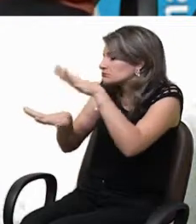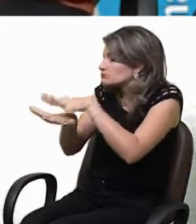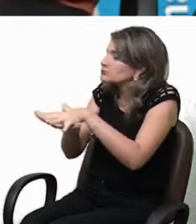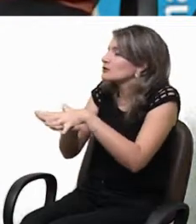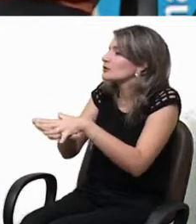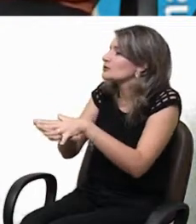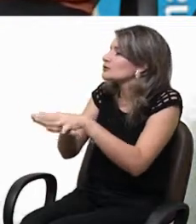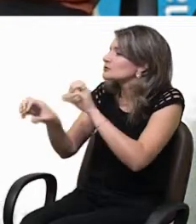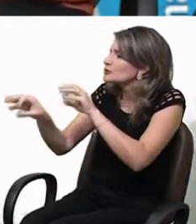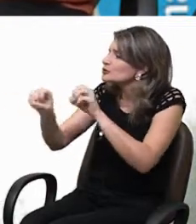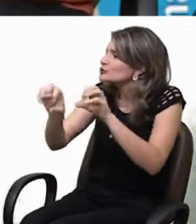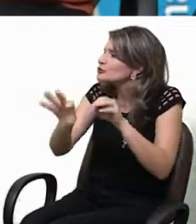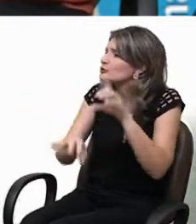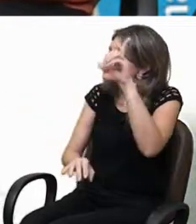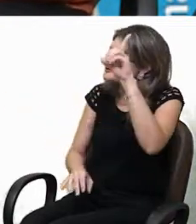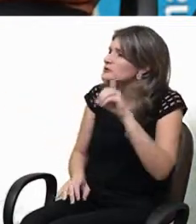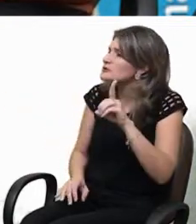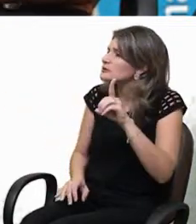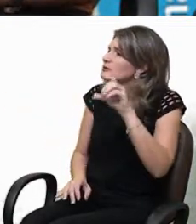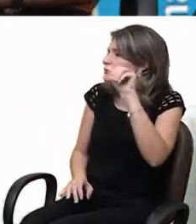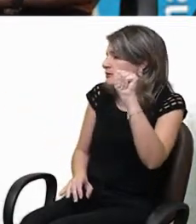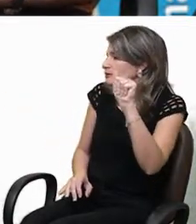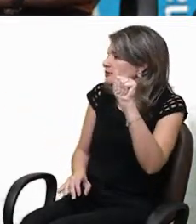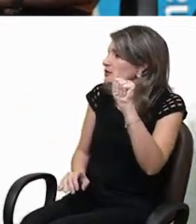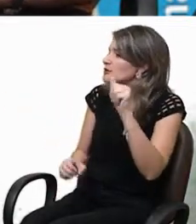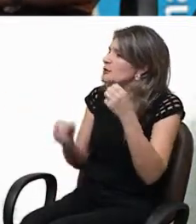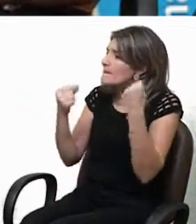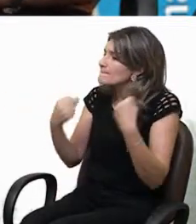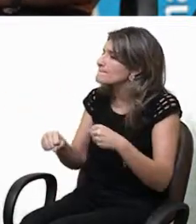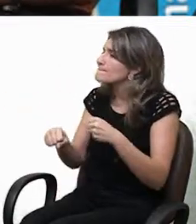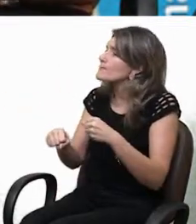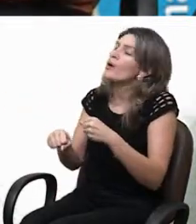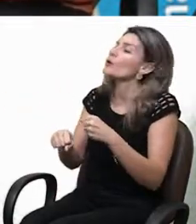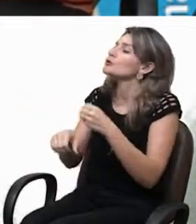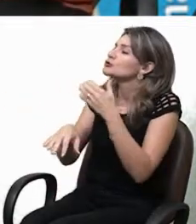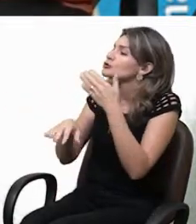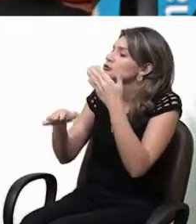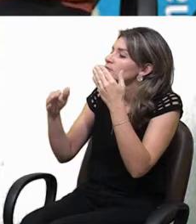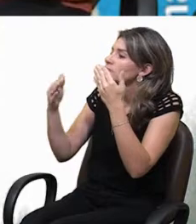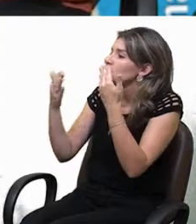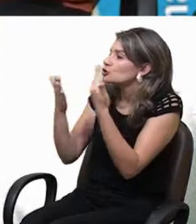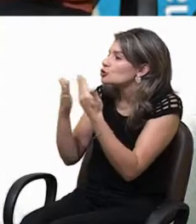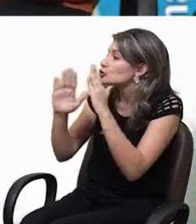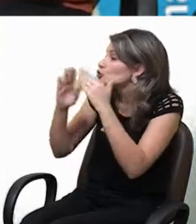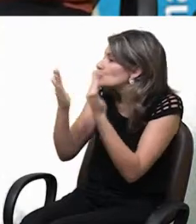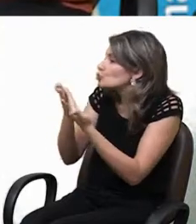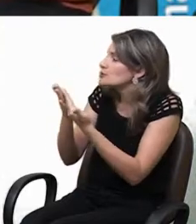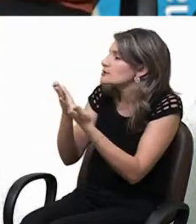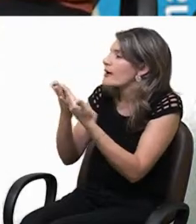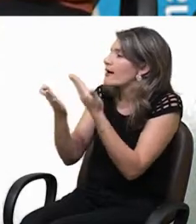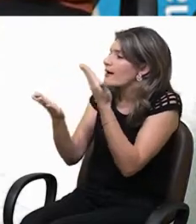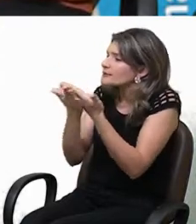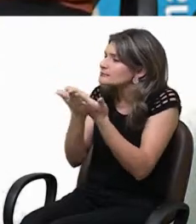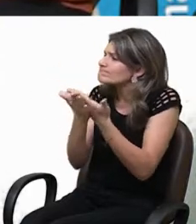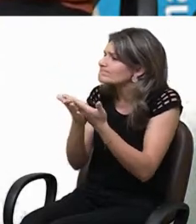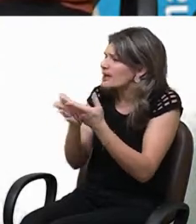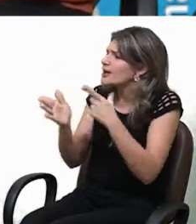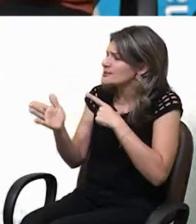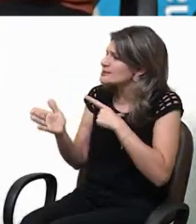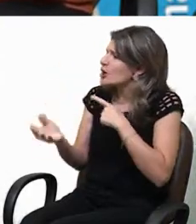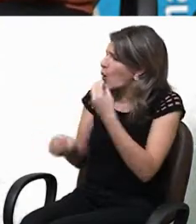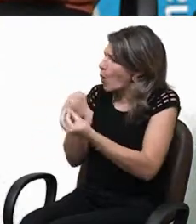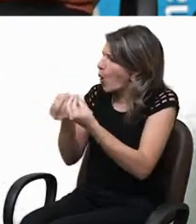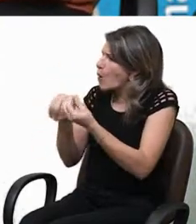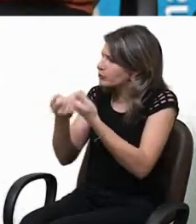Então, sobre a educação inclusiva, Maria Clara, o que você tem para nos dizer? Os deficientes